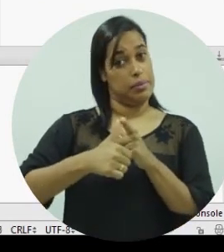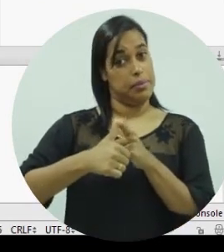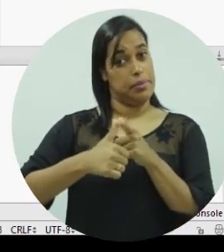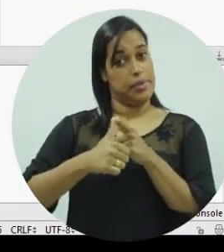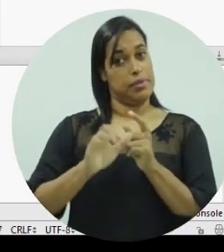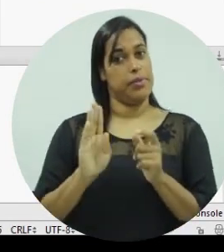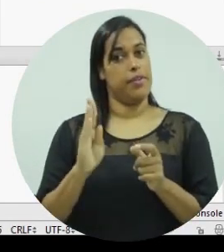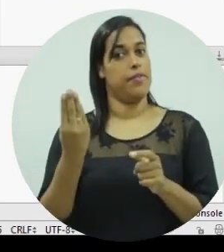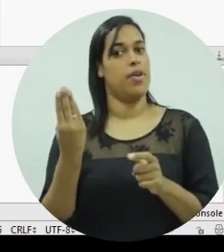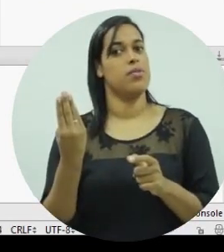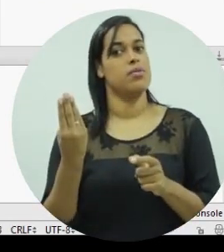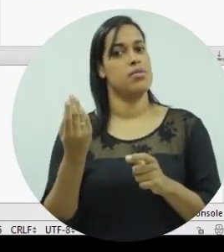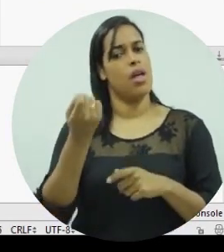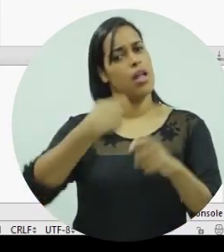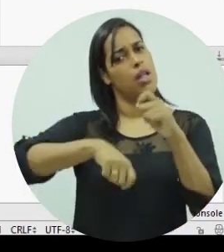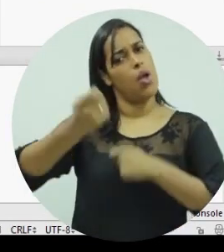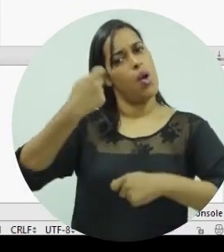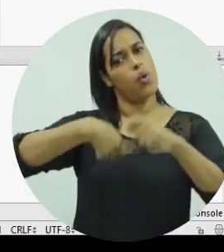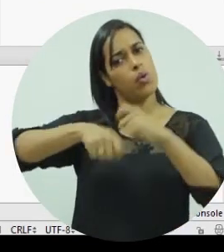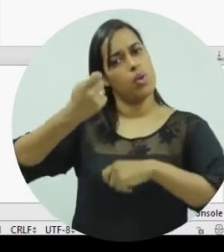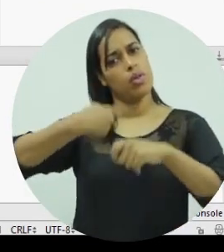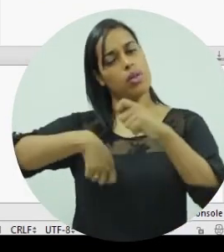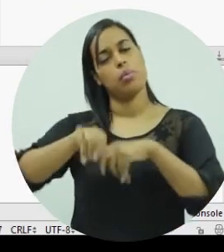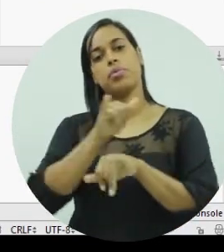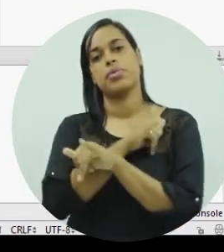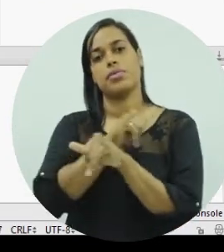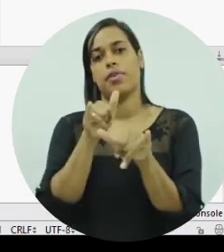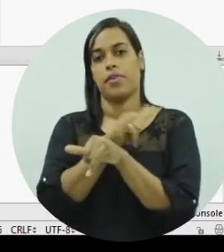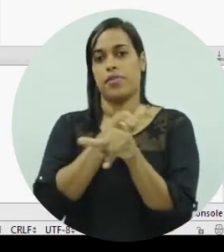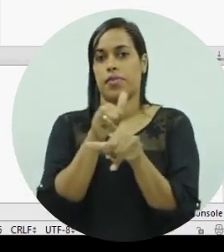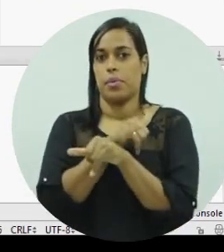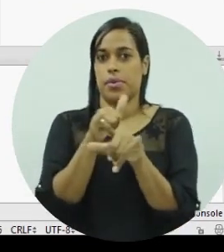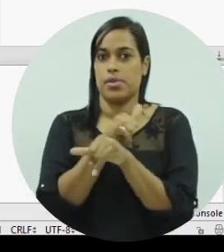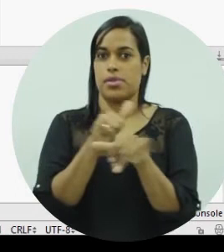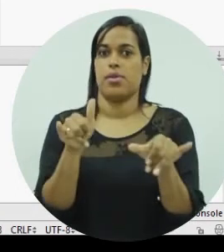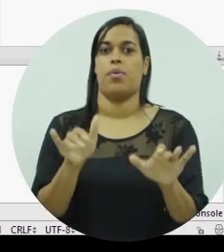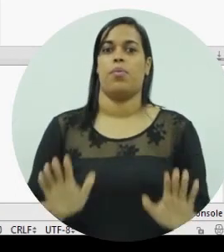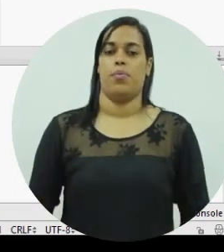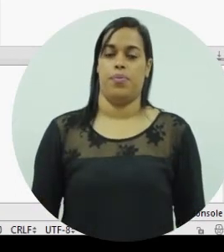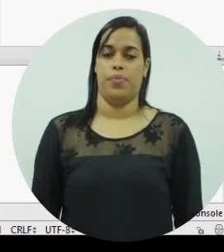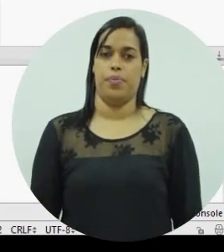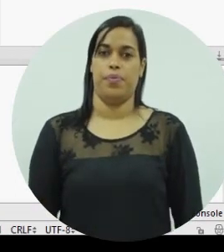se a primeira for falsa, ele economiza processamento.